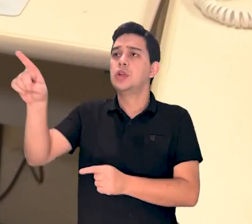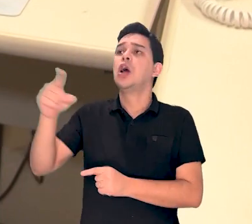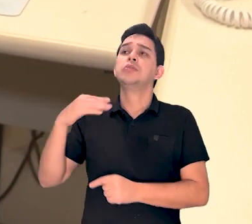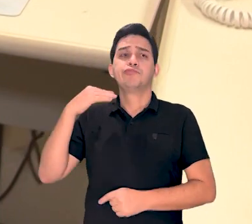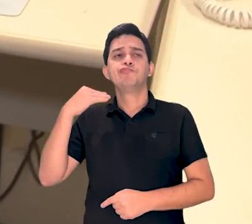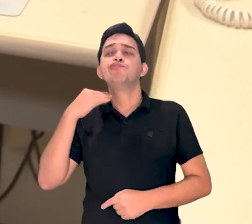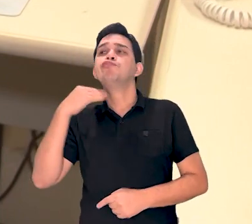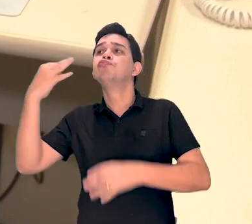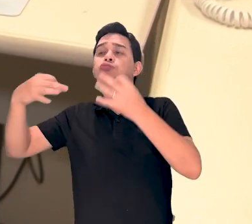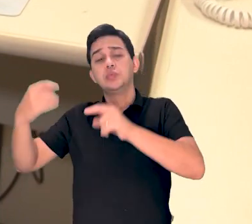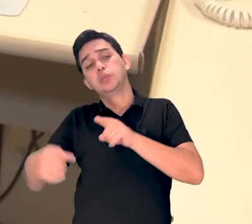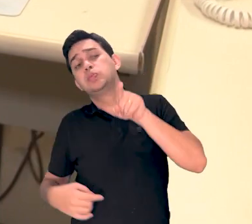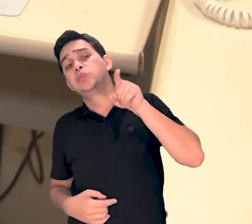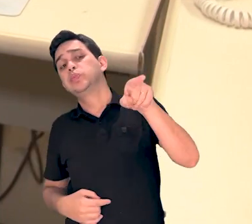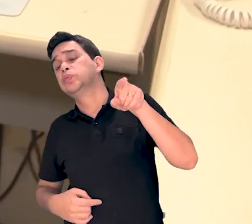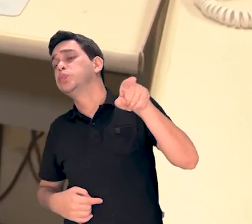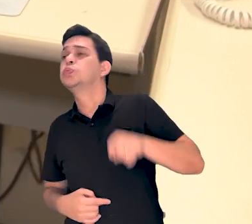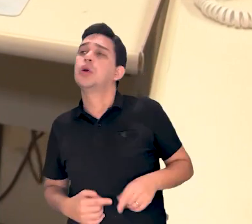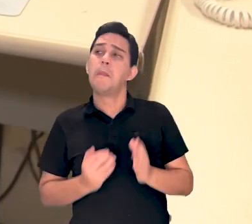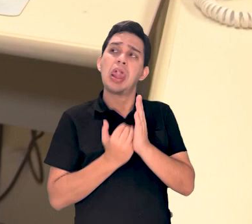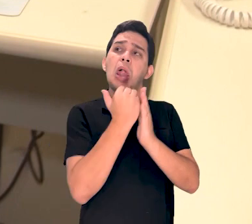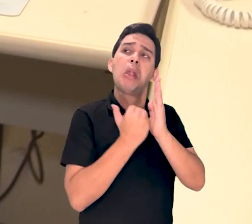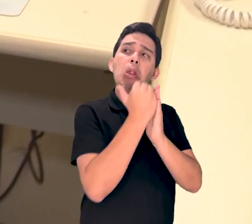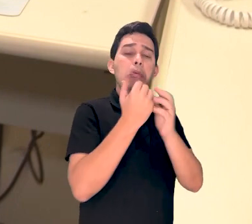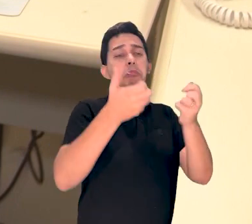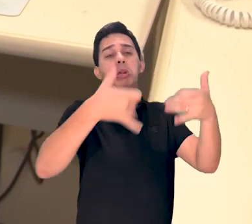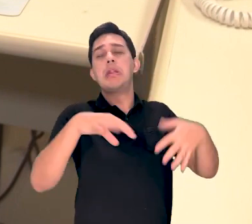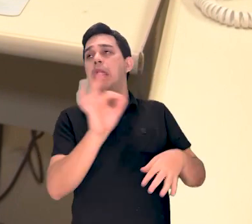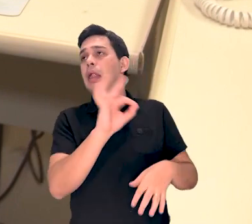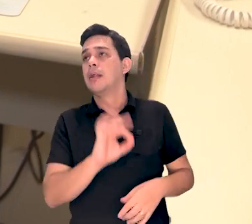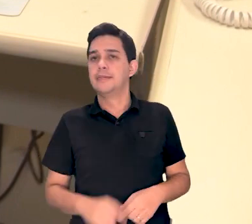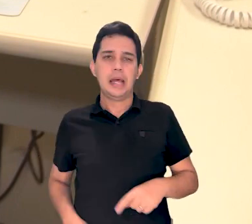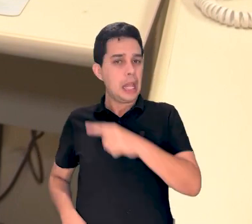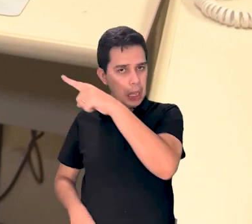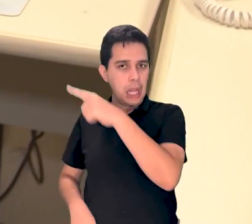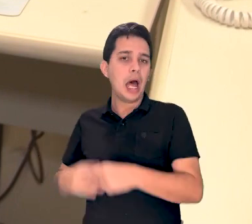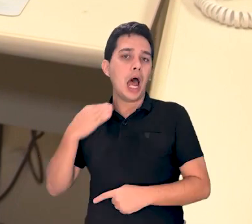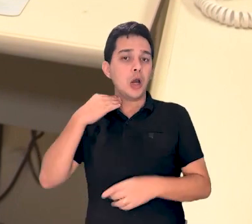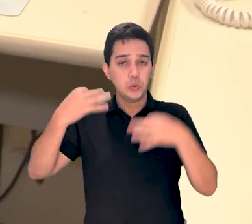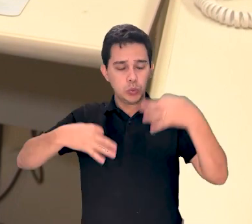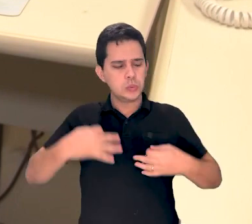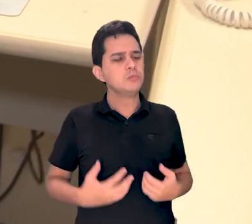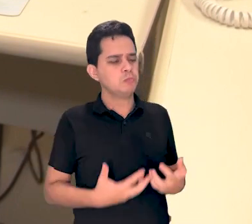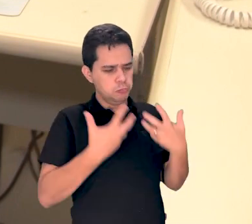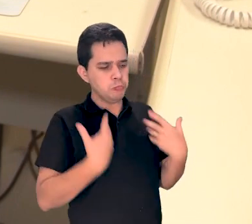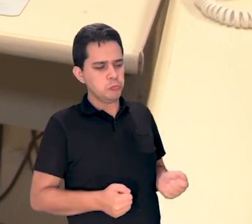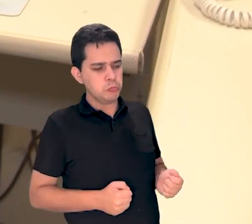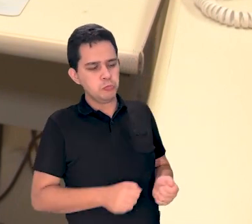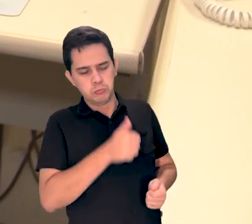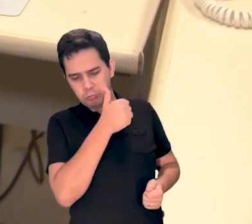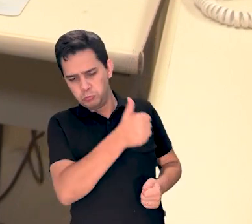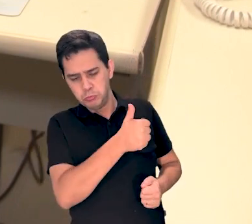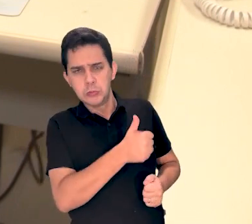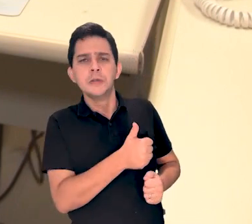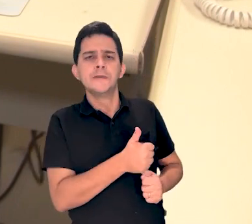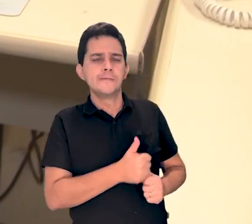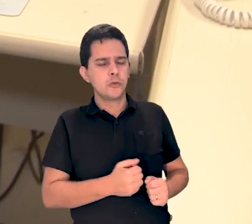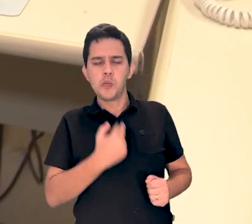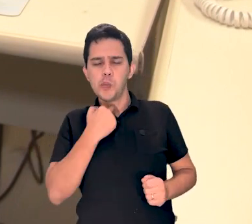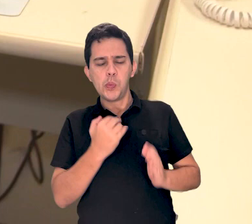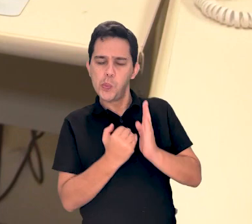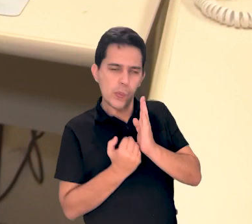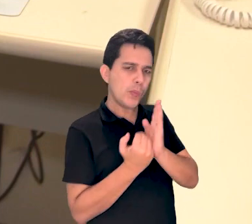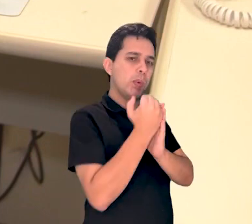né a retirada desse acréscimo inclusive ficou valendo essa decisão por algum tempo mas